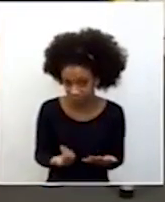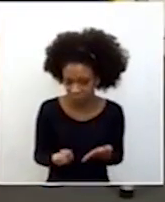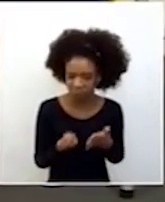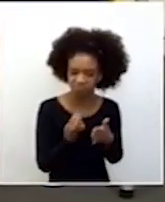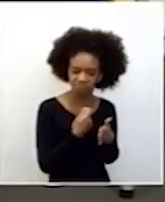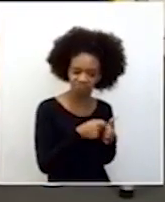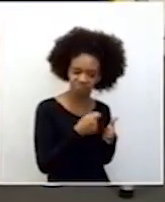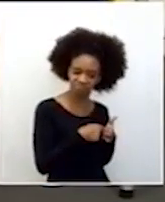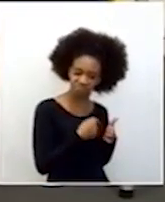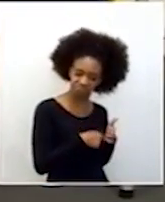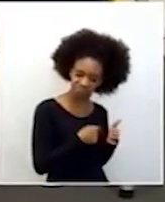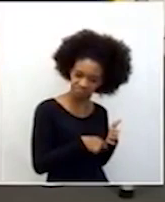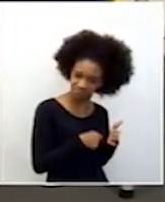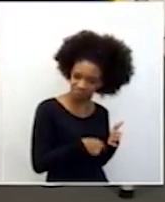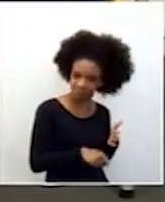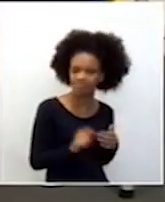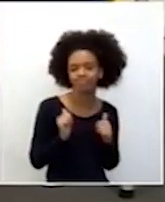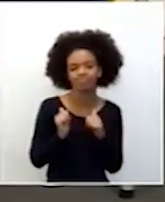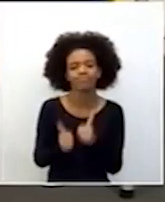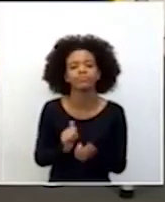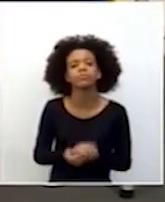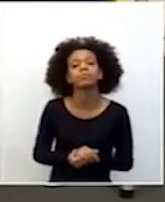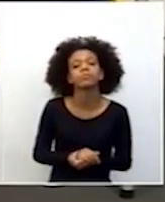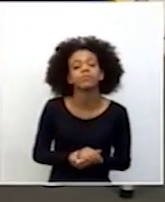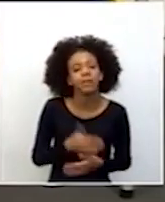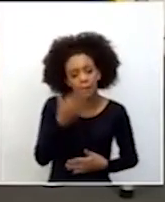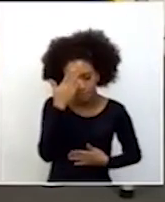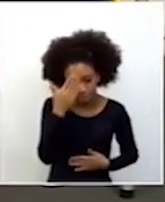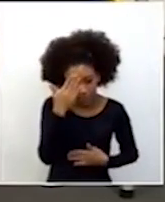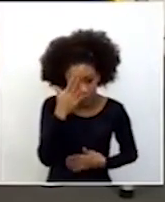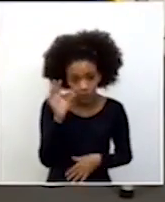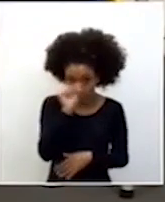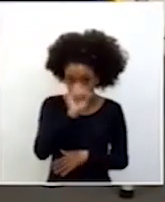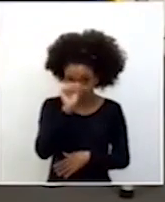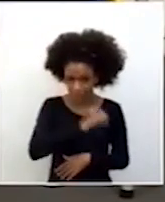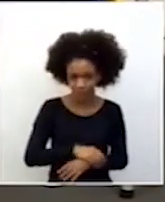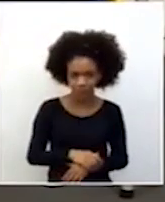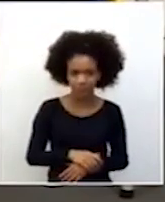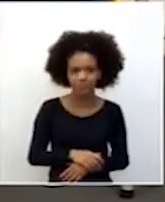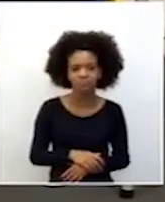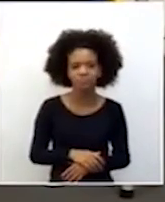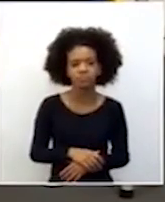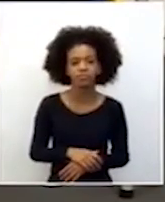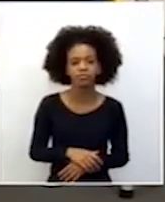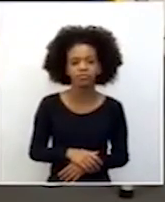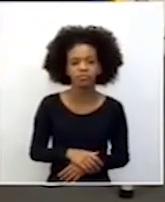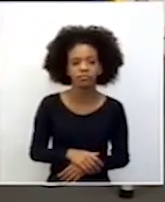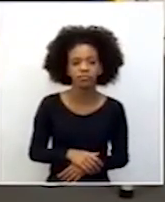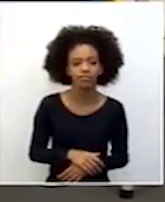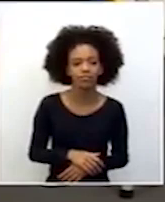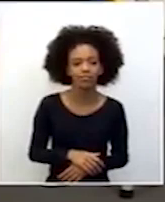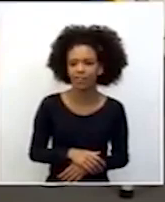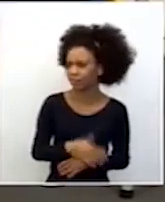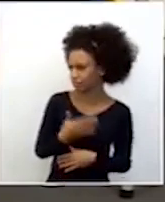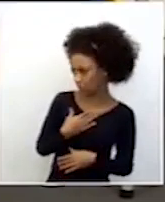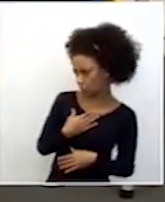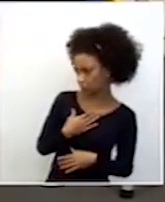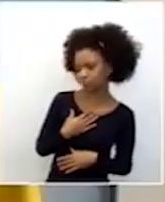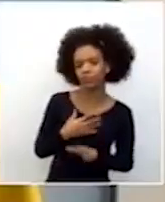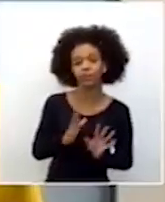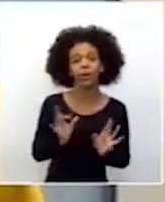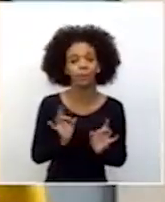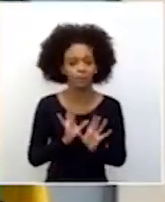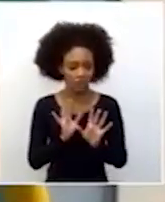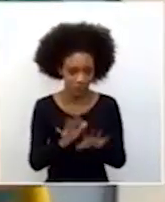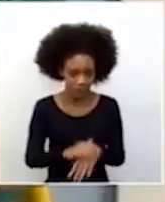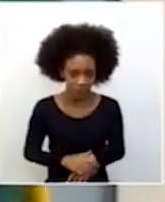anotado. Isso aí, ó. Olha, muito bem. Obrigada, Maura, por sistematizar aqui. Bora lá, bora